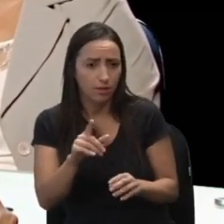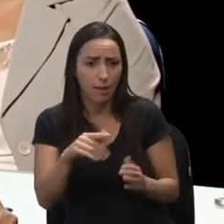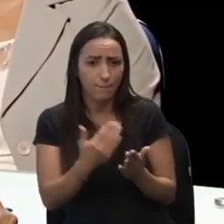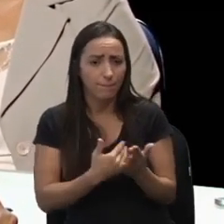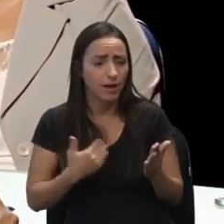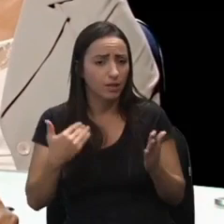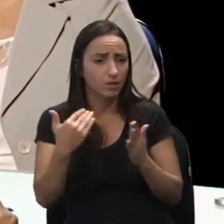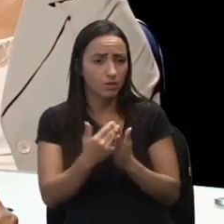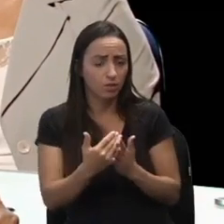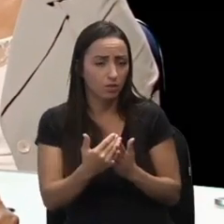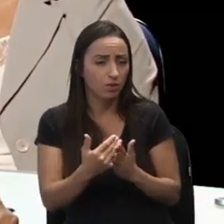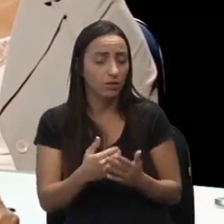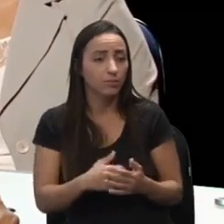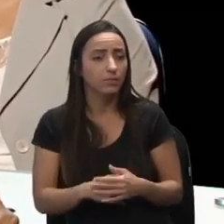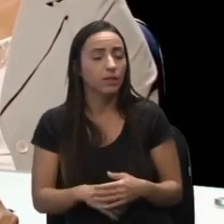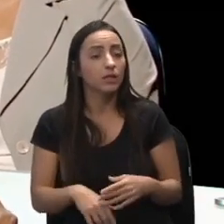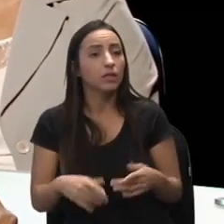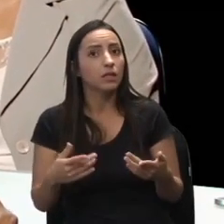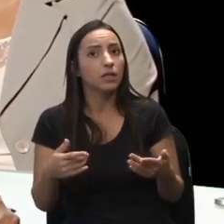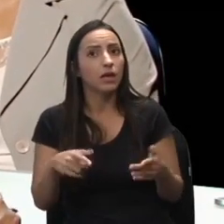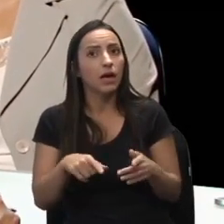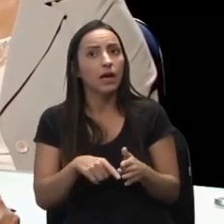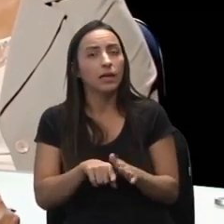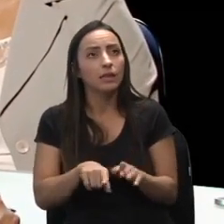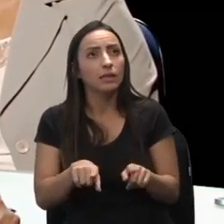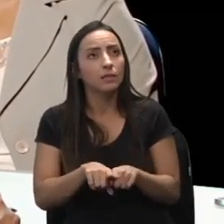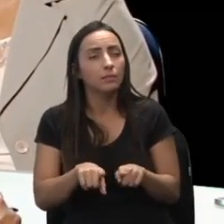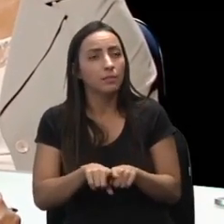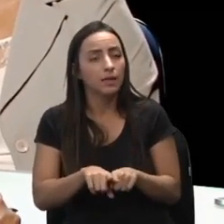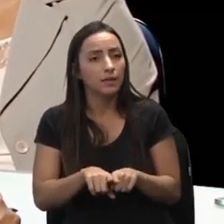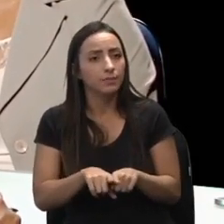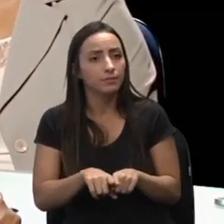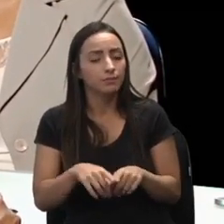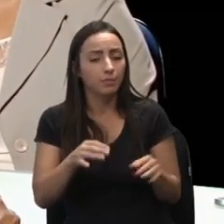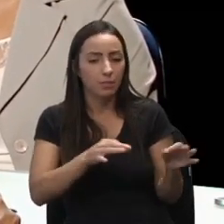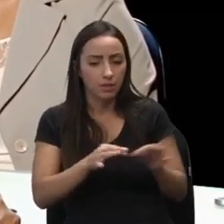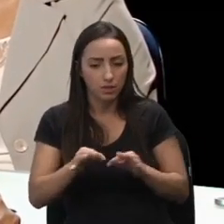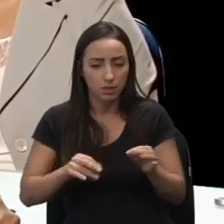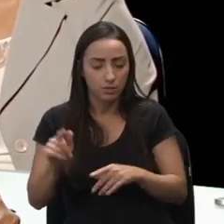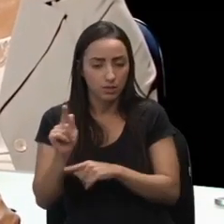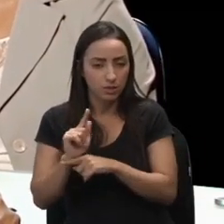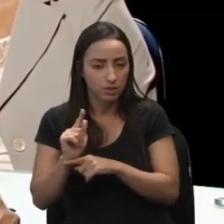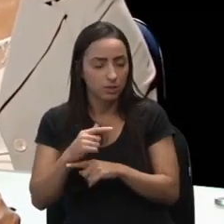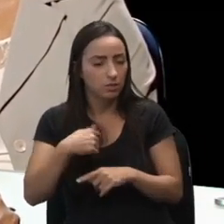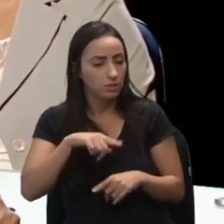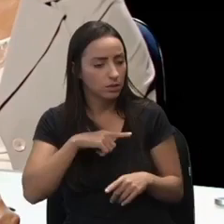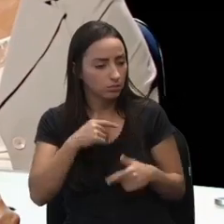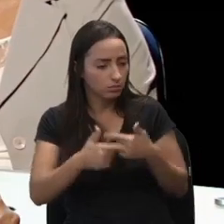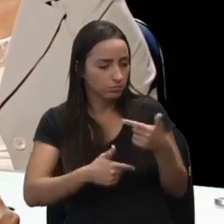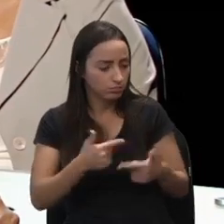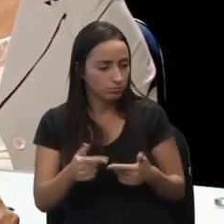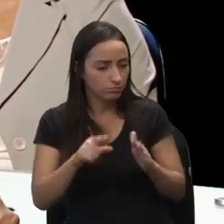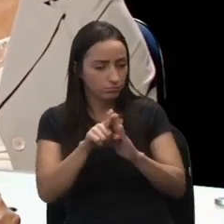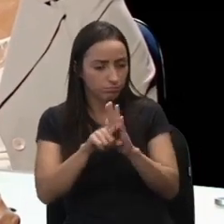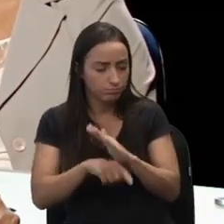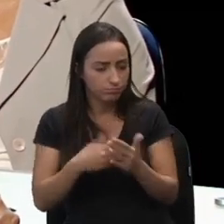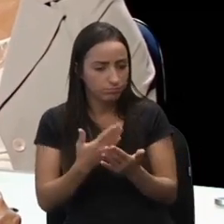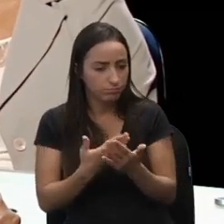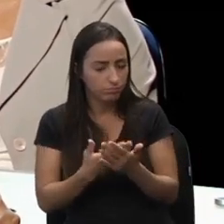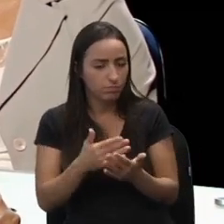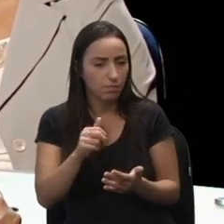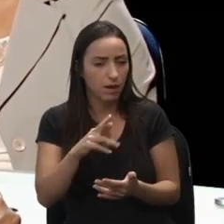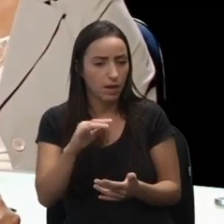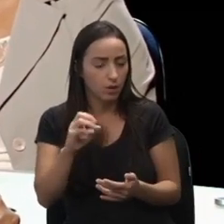maior secretaria. E até aqui na Secretaria de Planejamento e Gestão, nós temos um trabalho feito por Mário Porto,